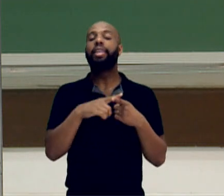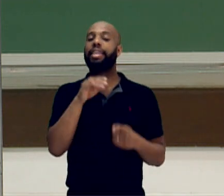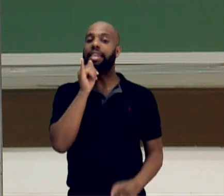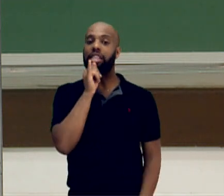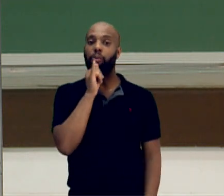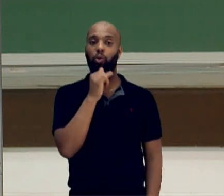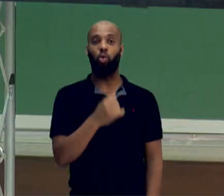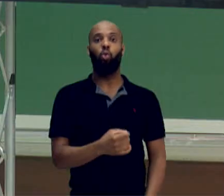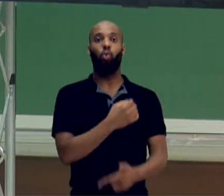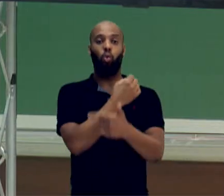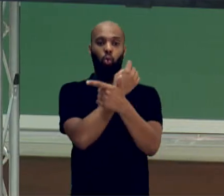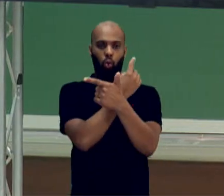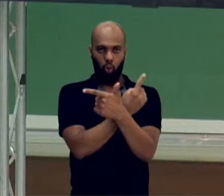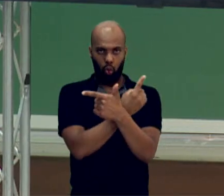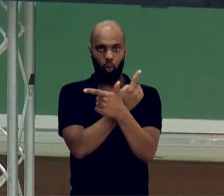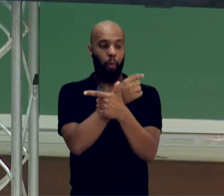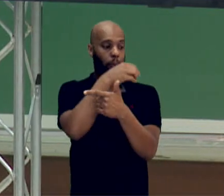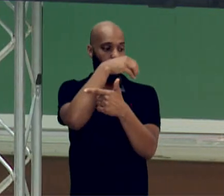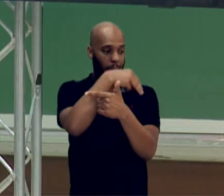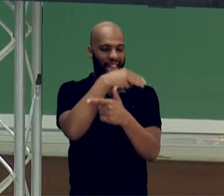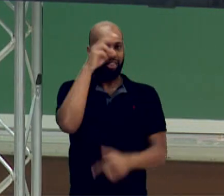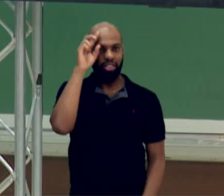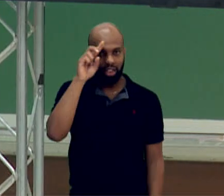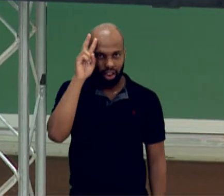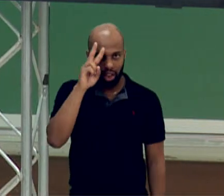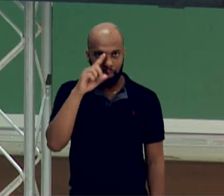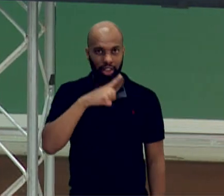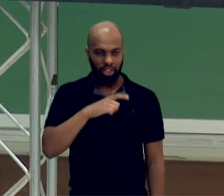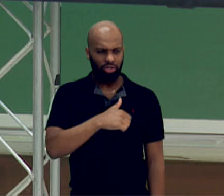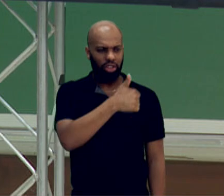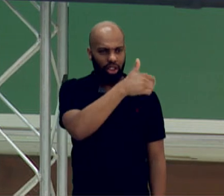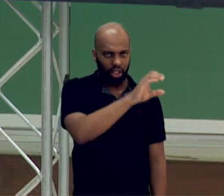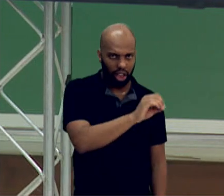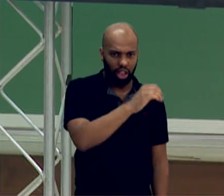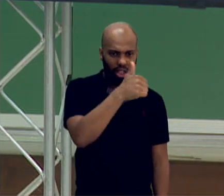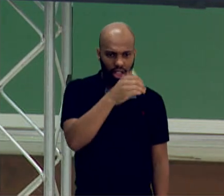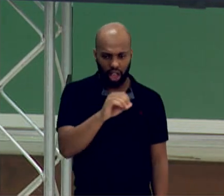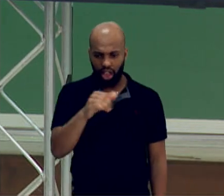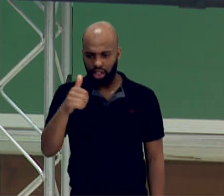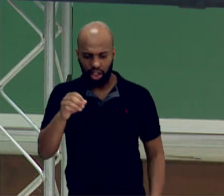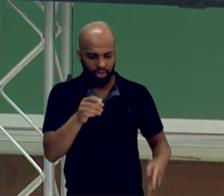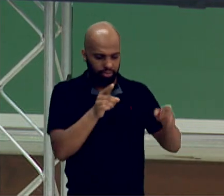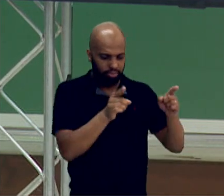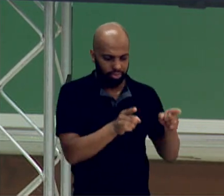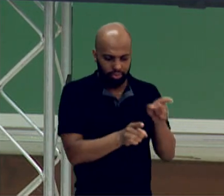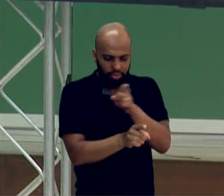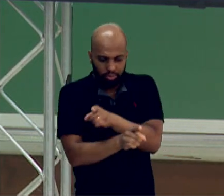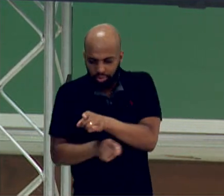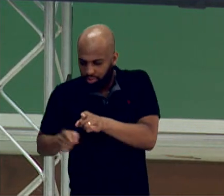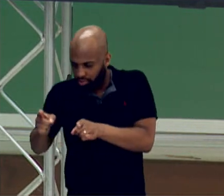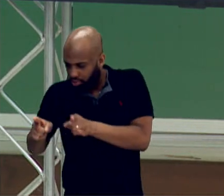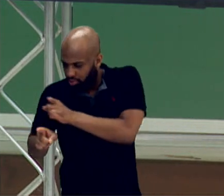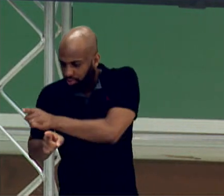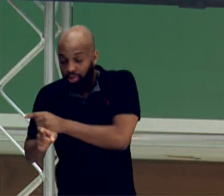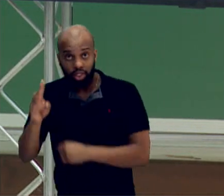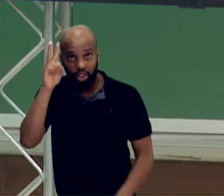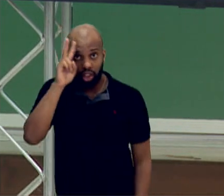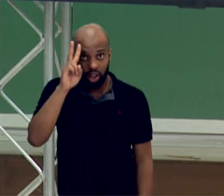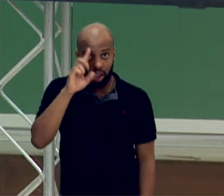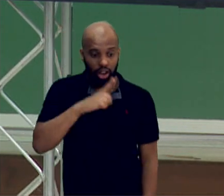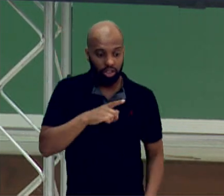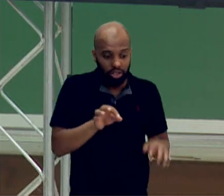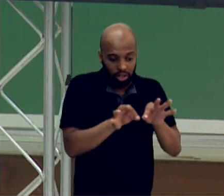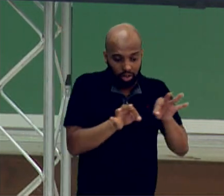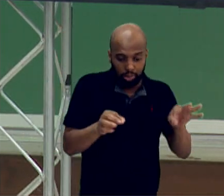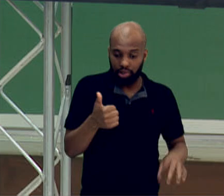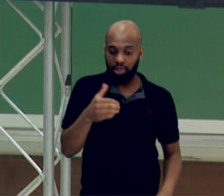o metro, lembra que vocês fizeram 10 reguinhas lá de 10? Ah, 10 reguinhas de 10 centímetros,